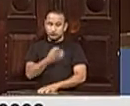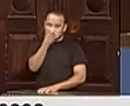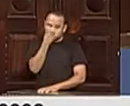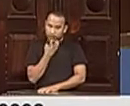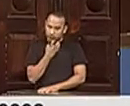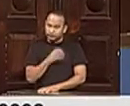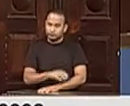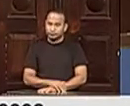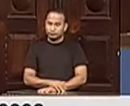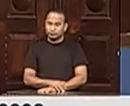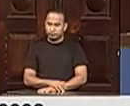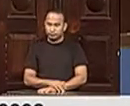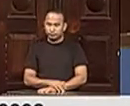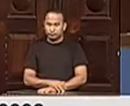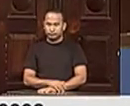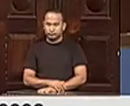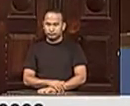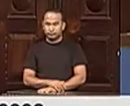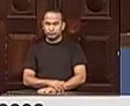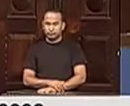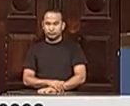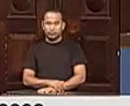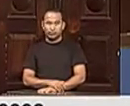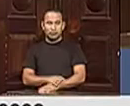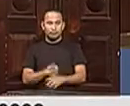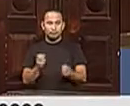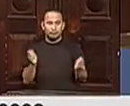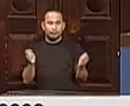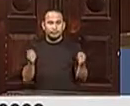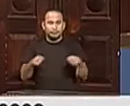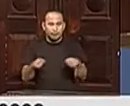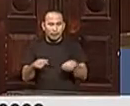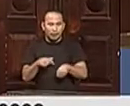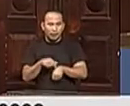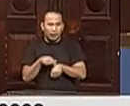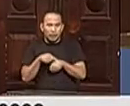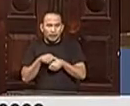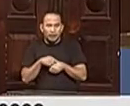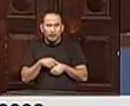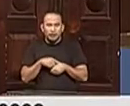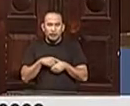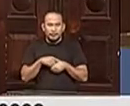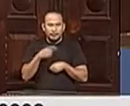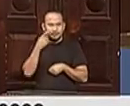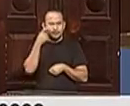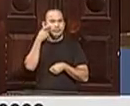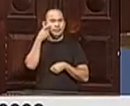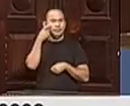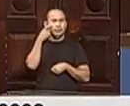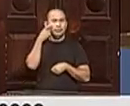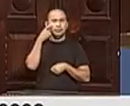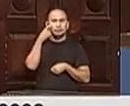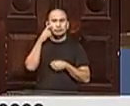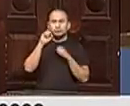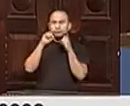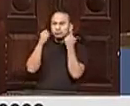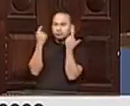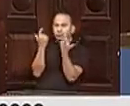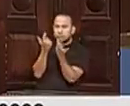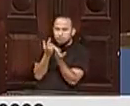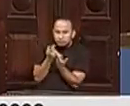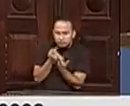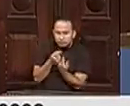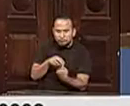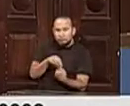Gravíssimo. E sem nem ter tempo de respirar, a Assembleia Legislativa indica o líder do governo